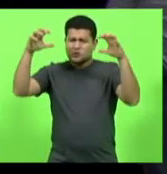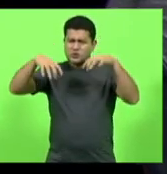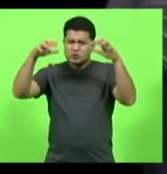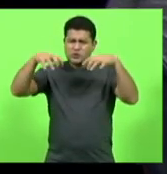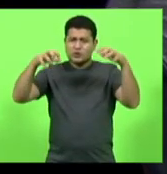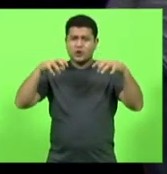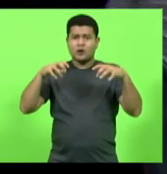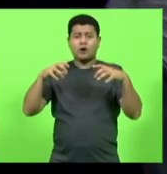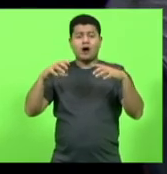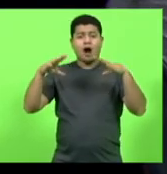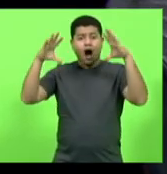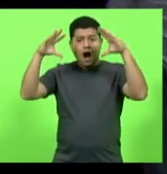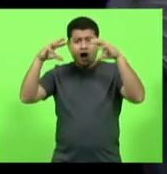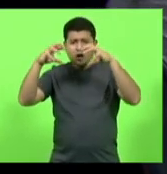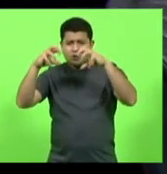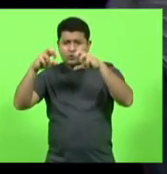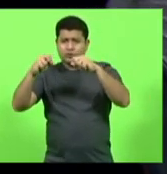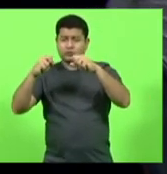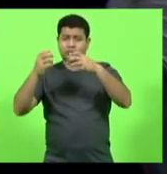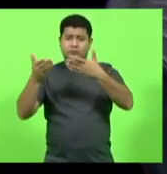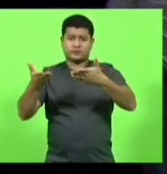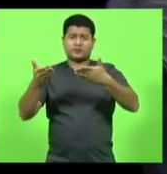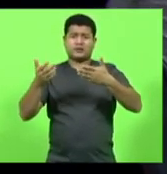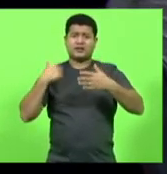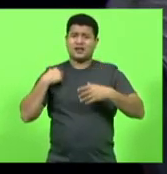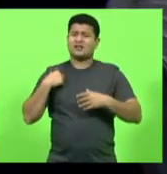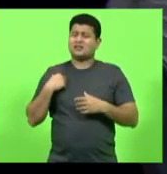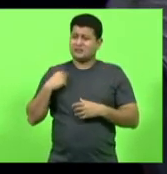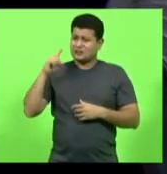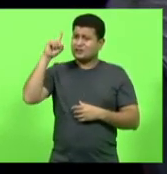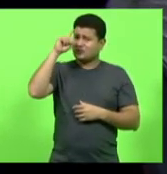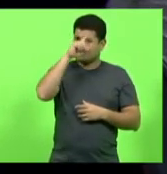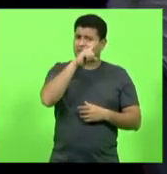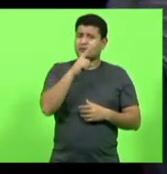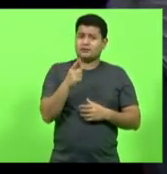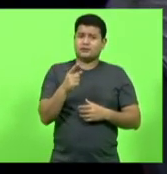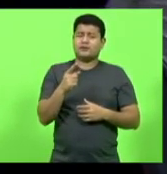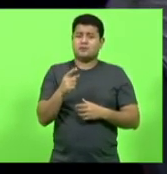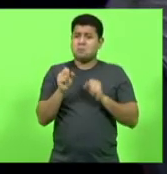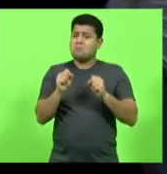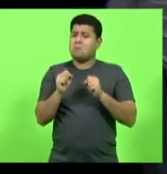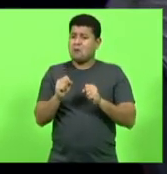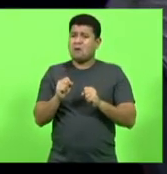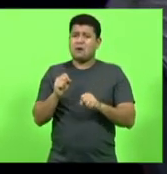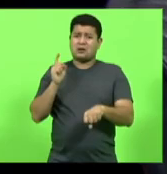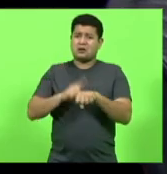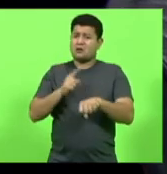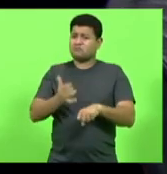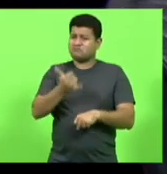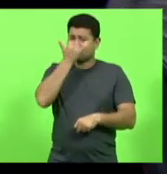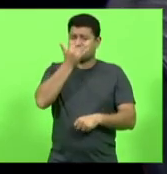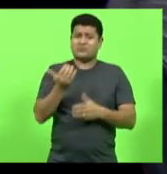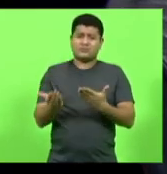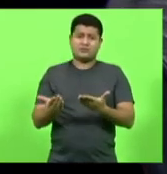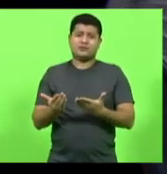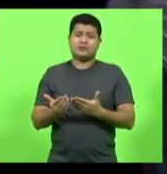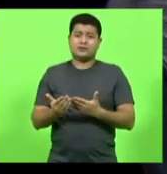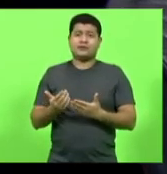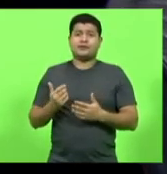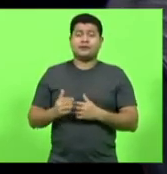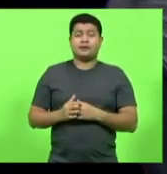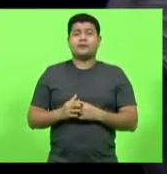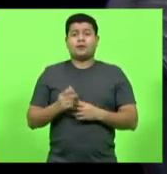noite, é uma tragédia anunciada. Não tem como andar na 163. Eu estou